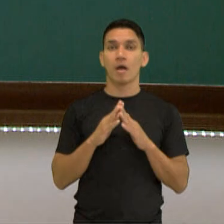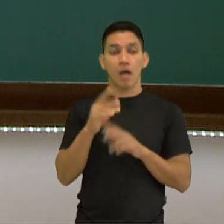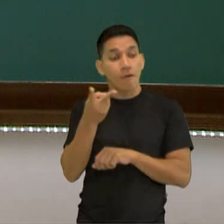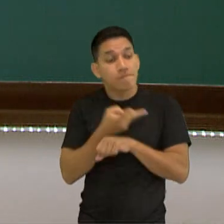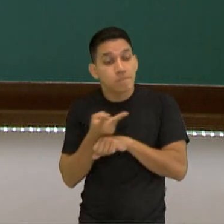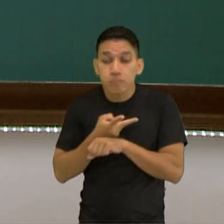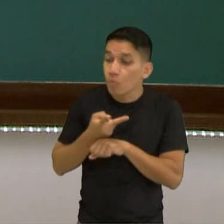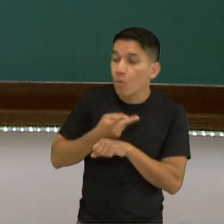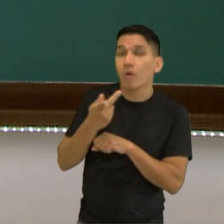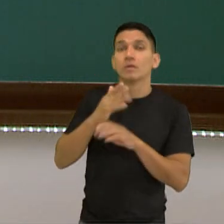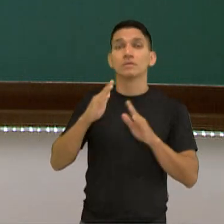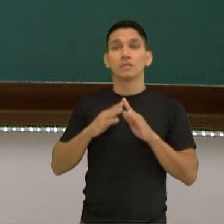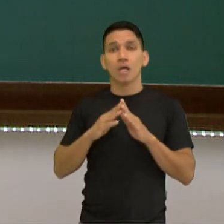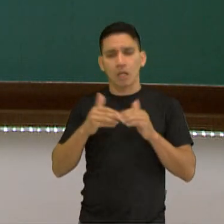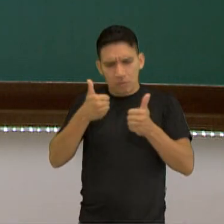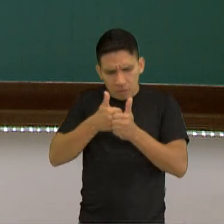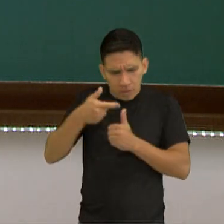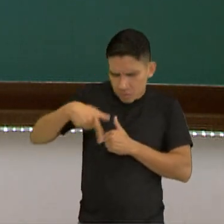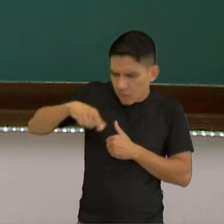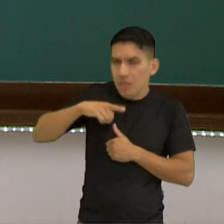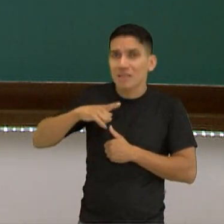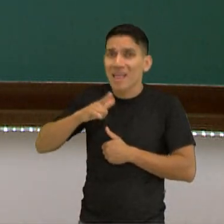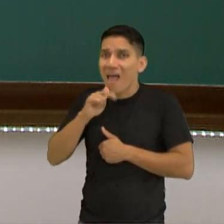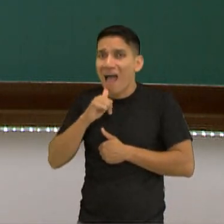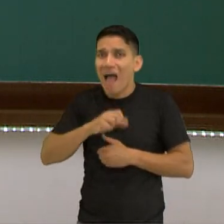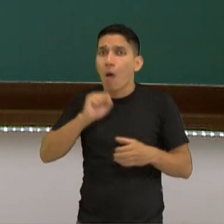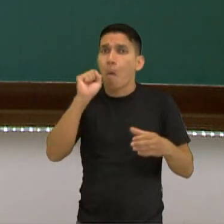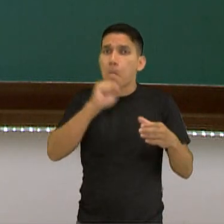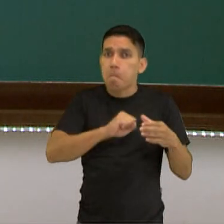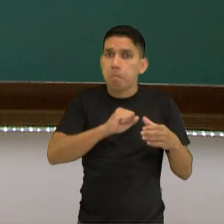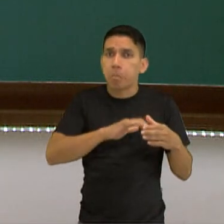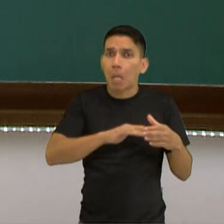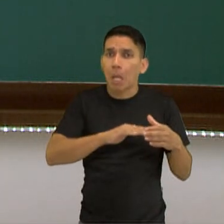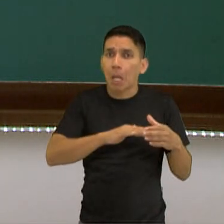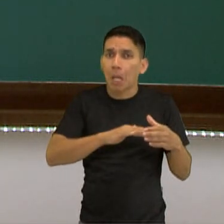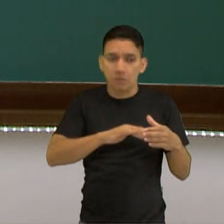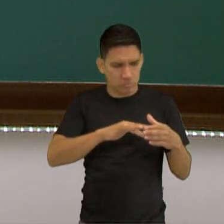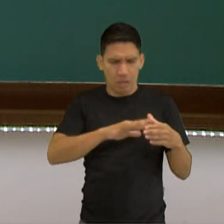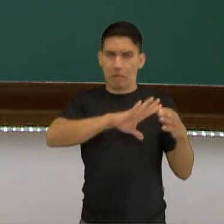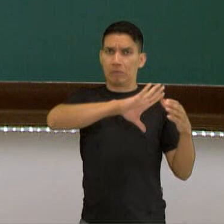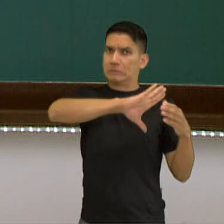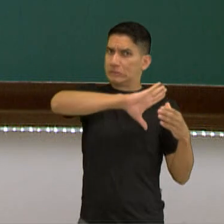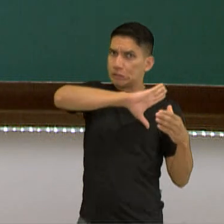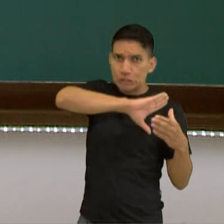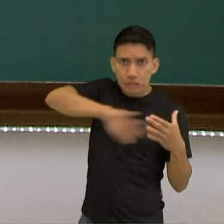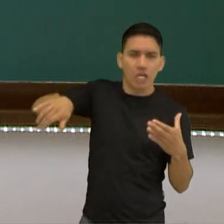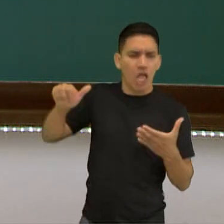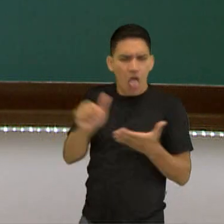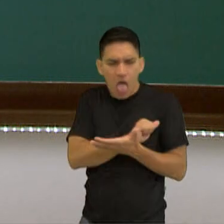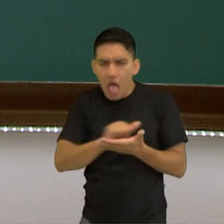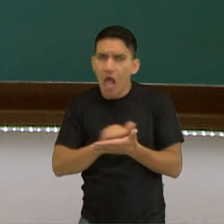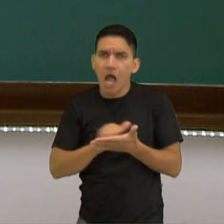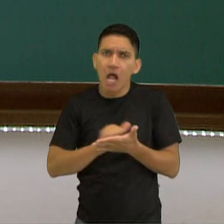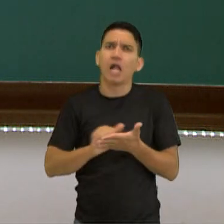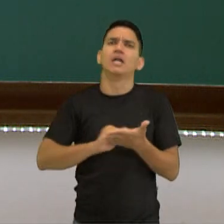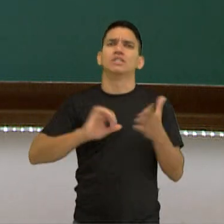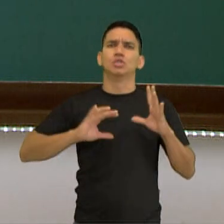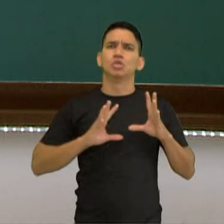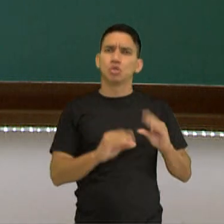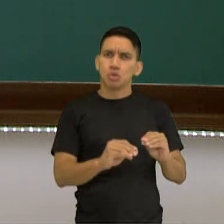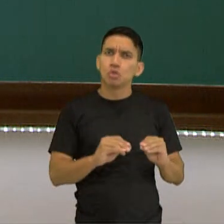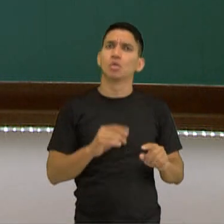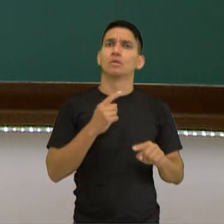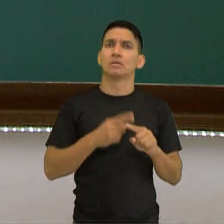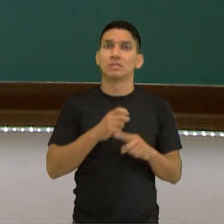de vocês, a casa de vocês. Tem água parada? Joga essa água fora, limpa o potinho, limpa o recipiente, se é